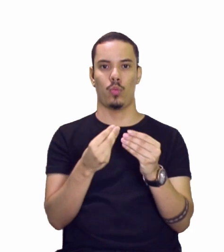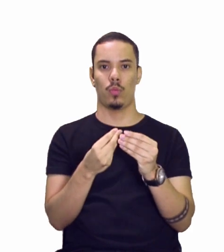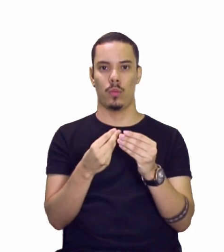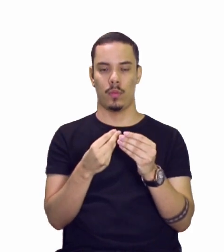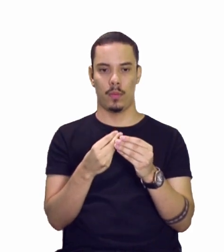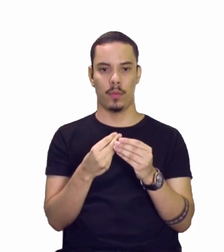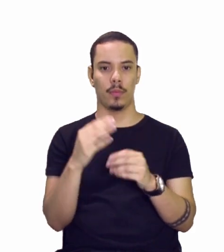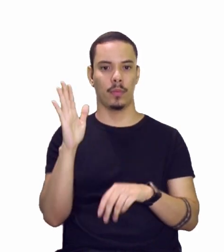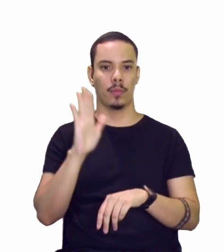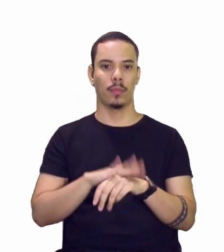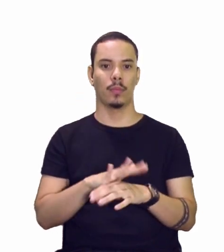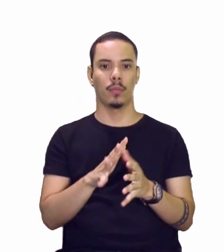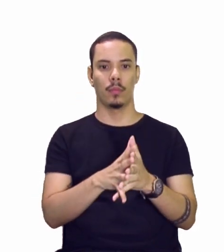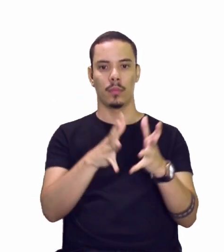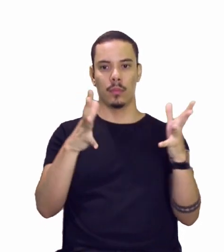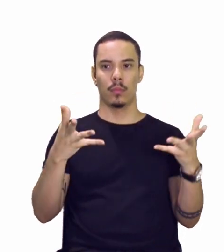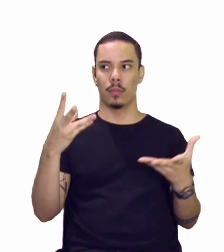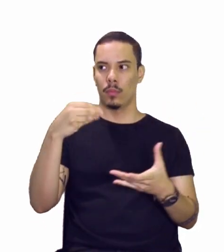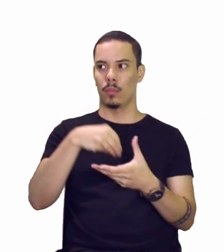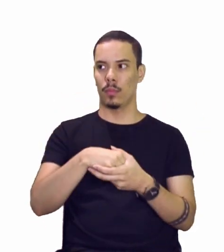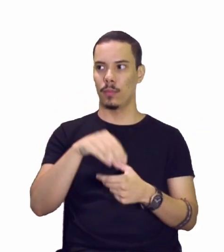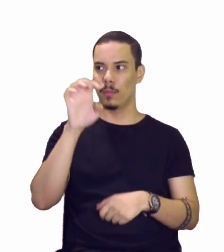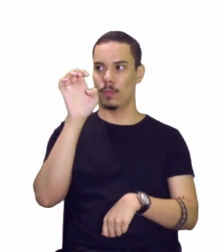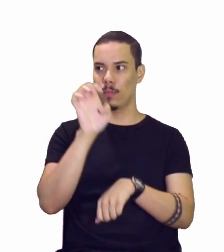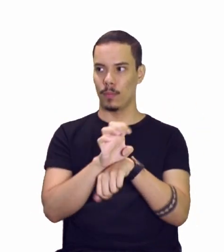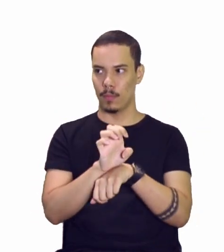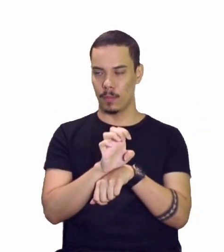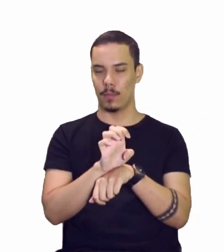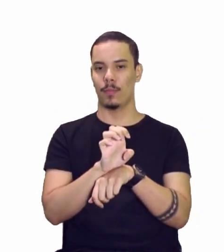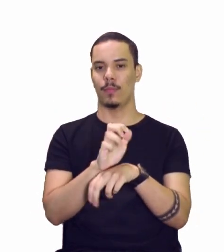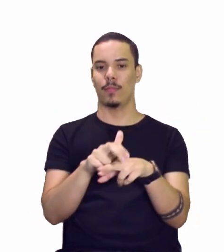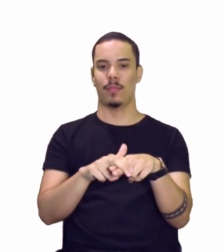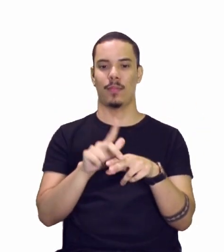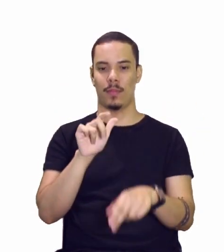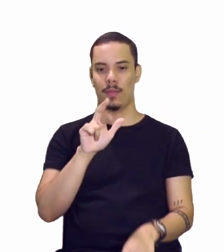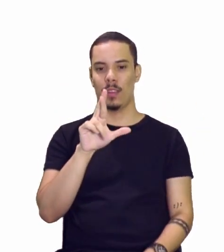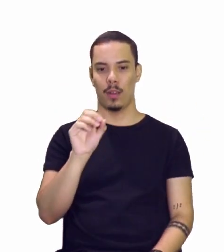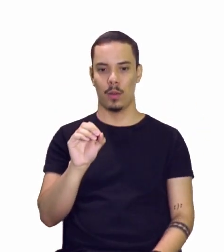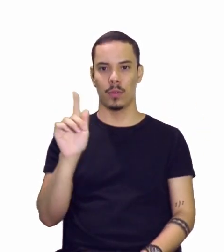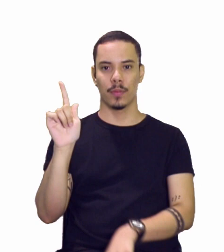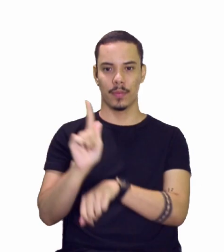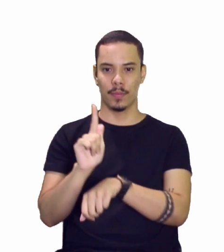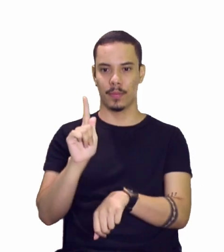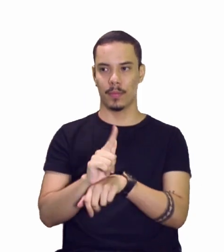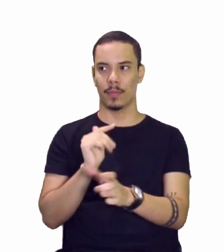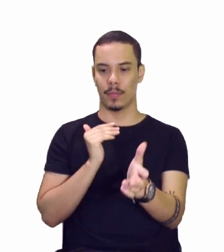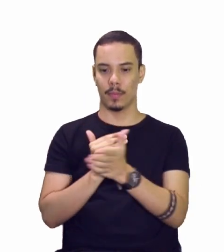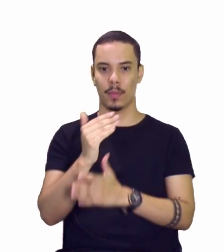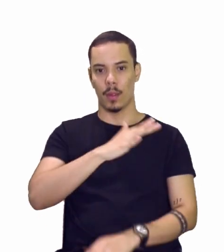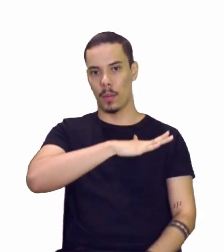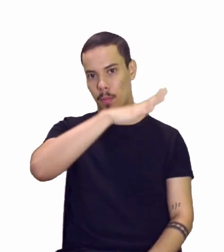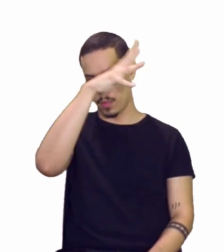É o mais extenso dentro do nosso estado. Aqui tem o rio Guaporé, que nasce no Mato Grosso e faz fronteira